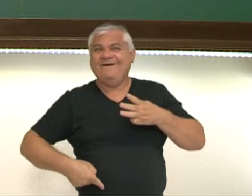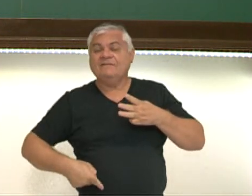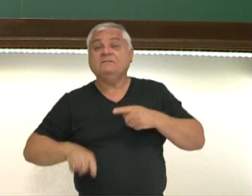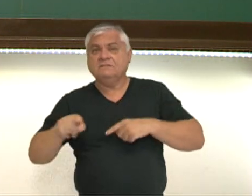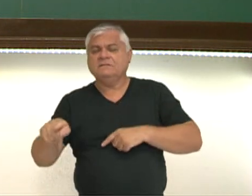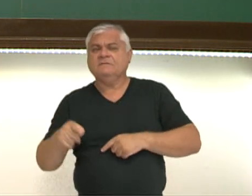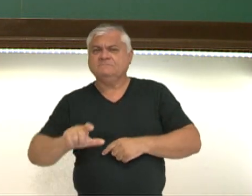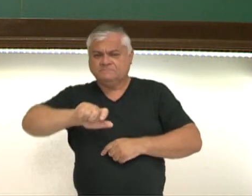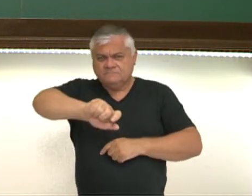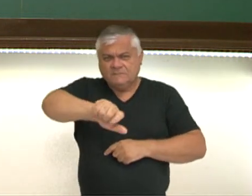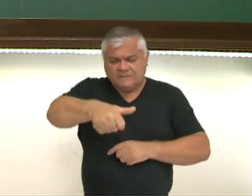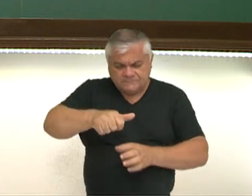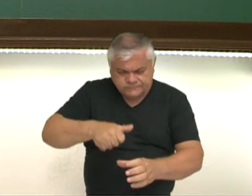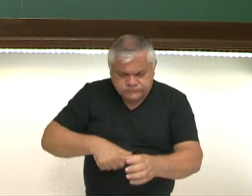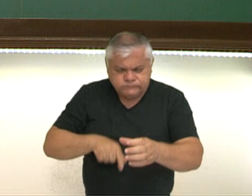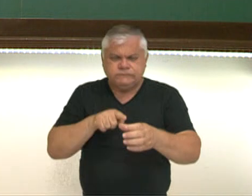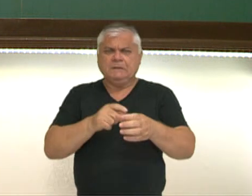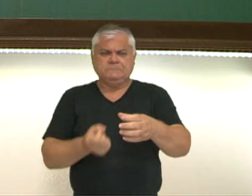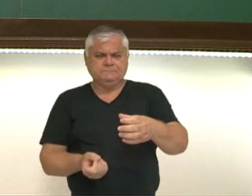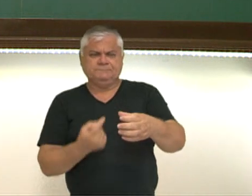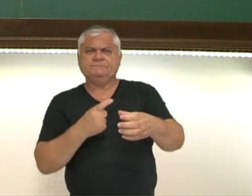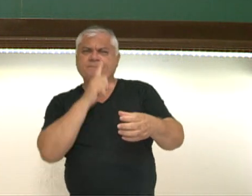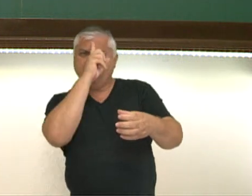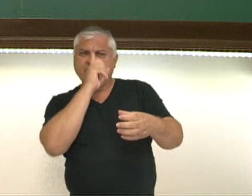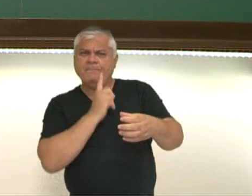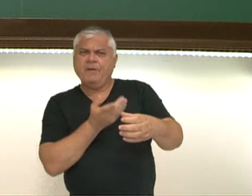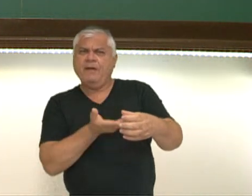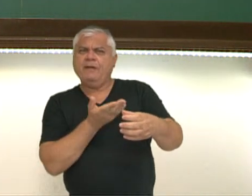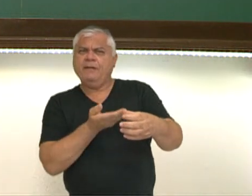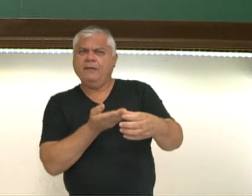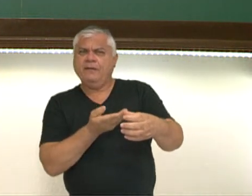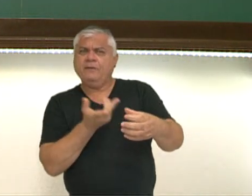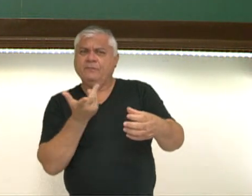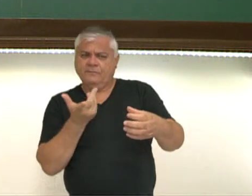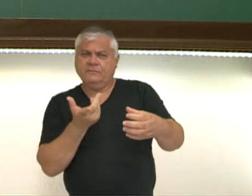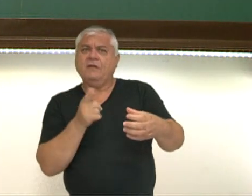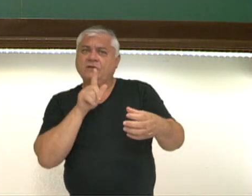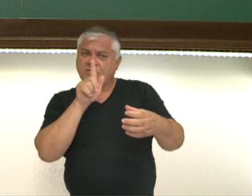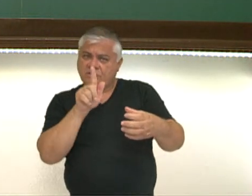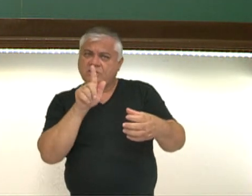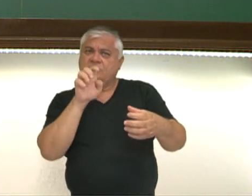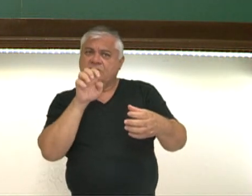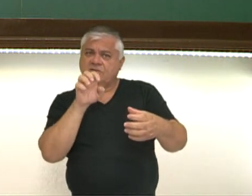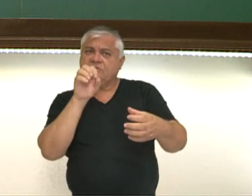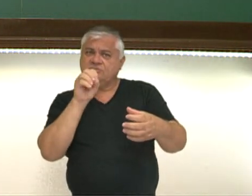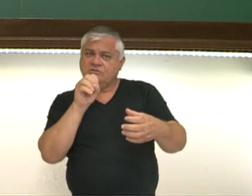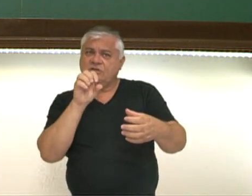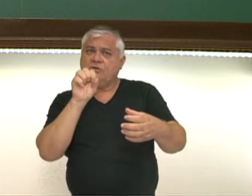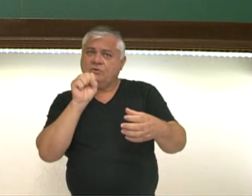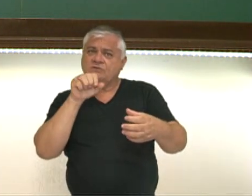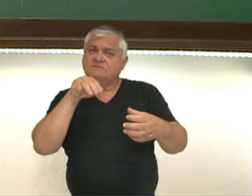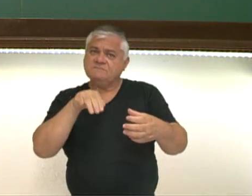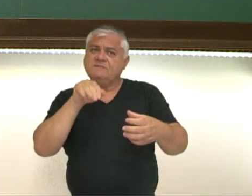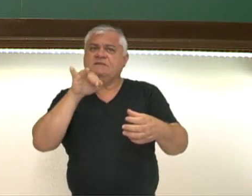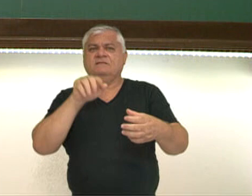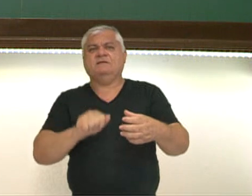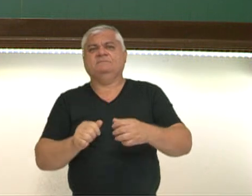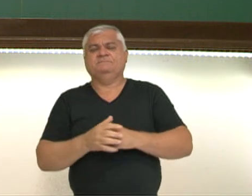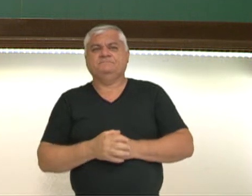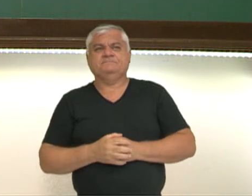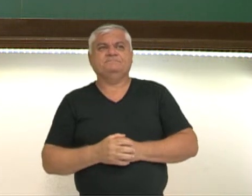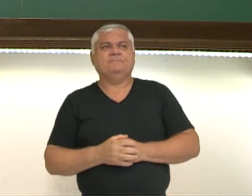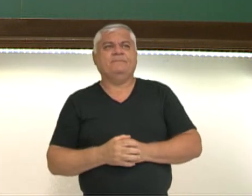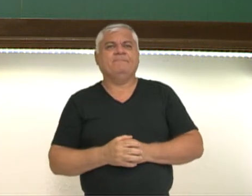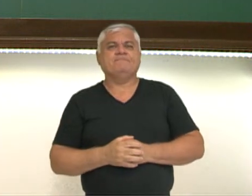a água canalizada, estavam vindo com essas condições. A resposta é essa, a grande produção da geosmina. Mas vamos